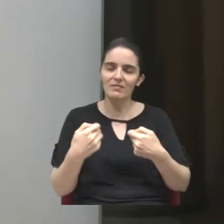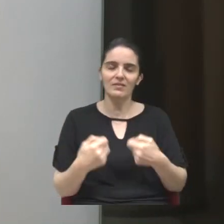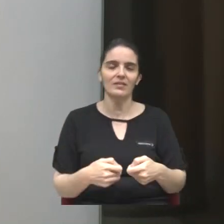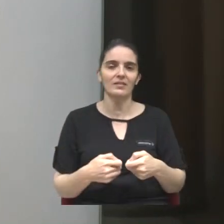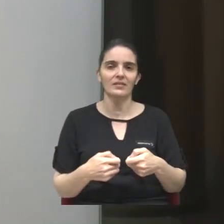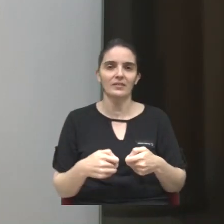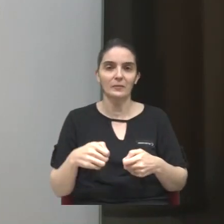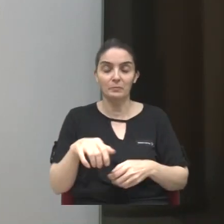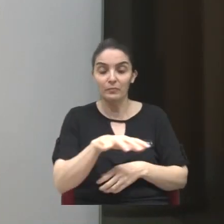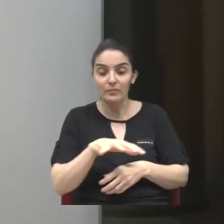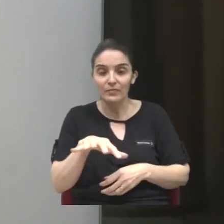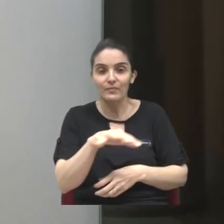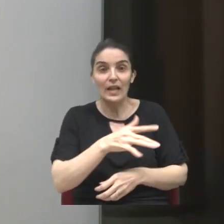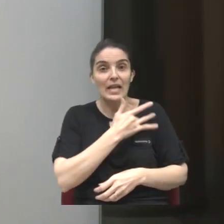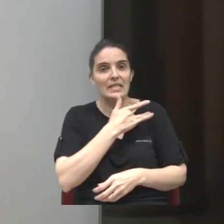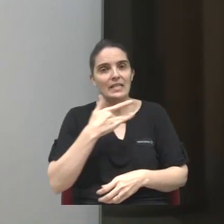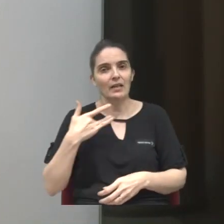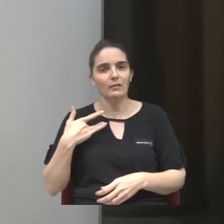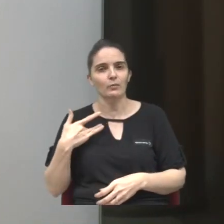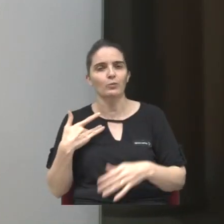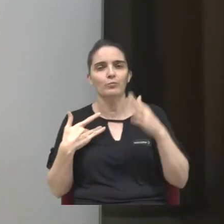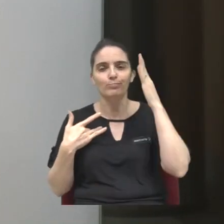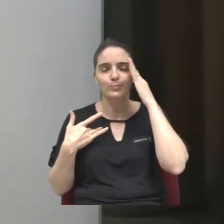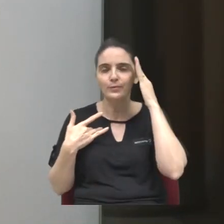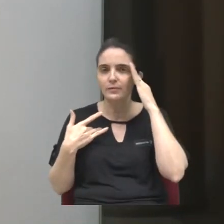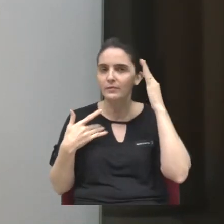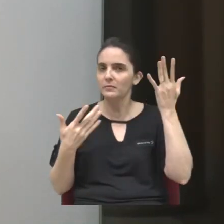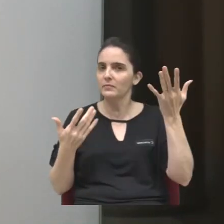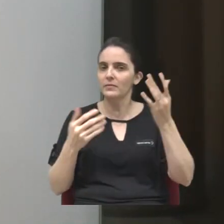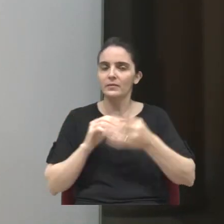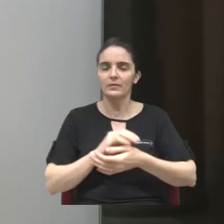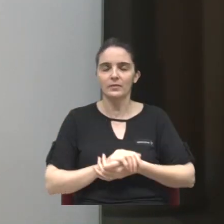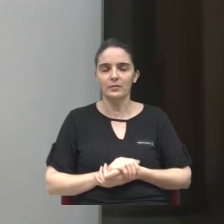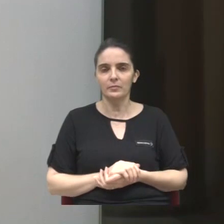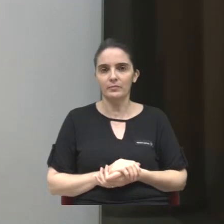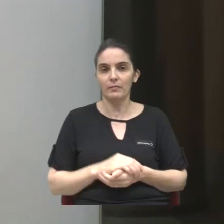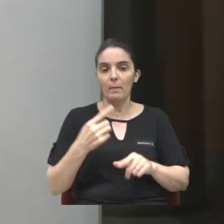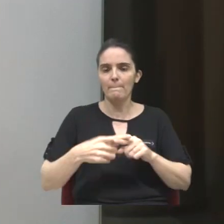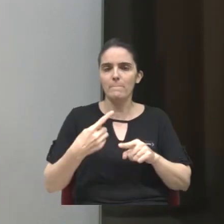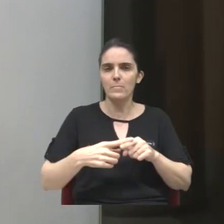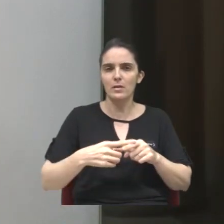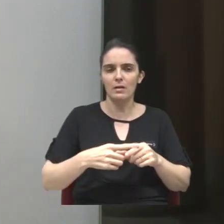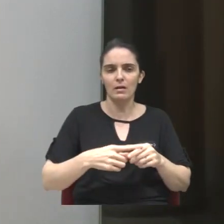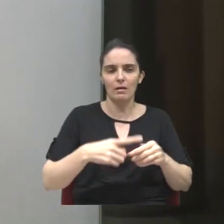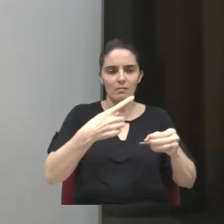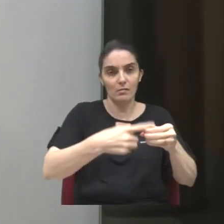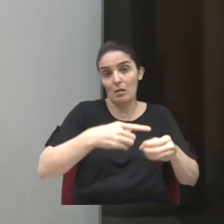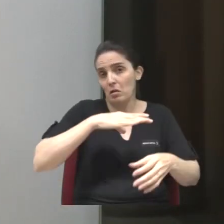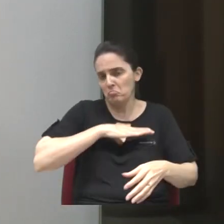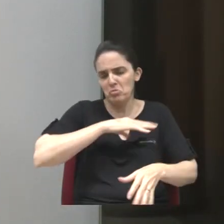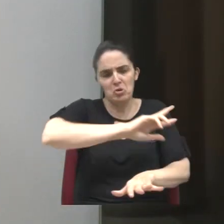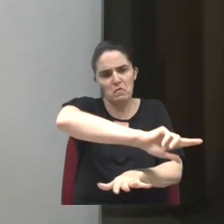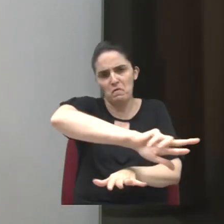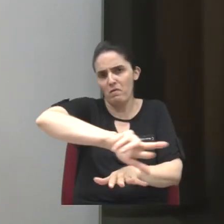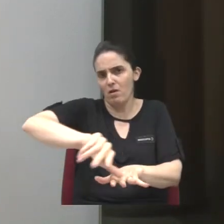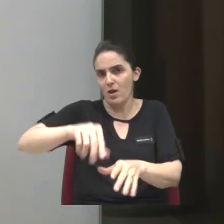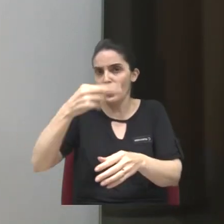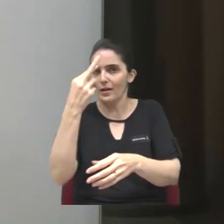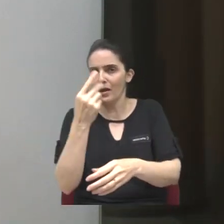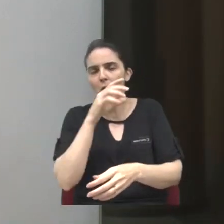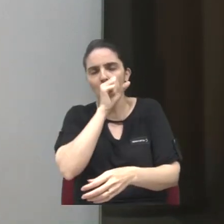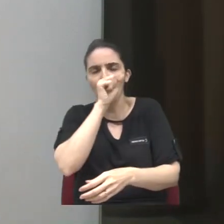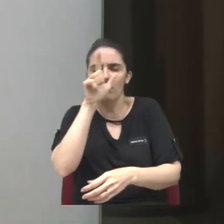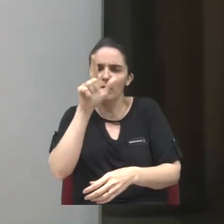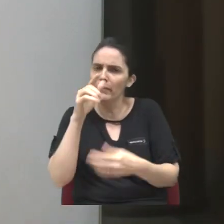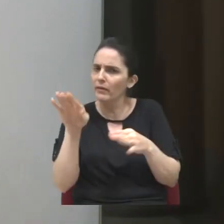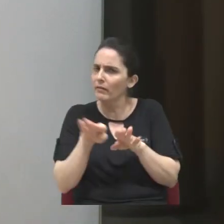saúde. Sabemos que inúmeras cidades passam por dificuldades, como assim Limeira também passa